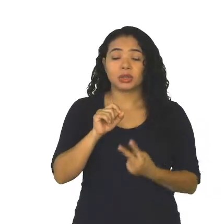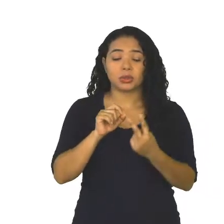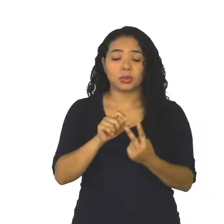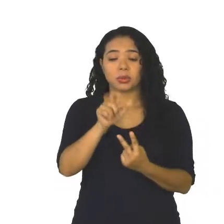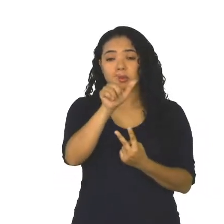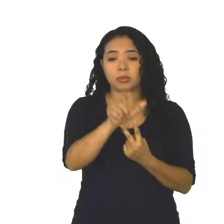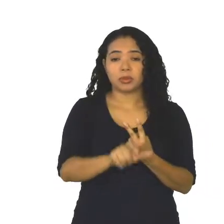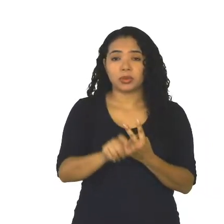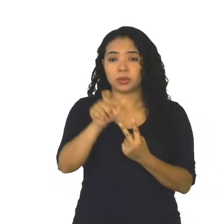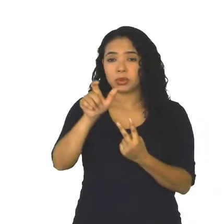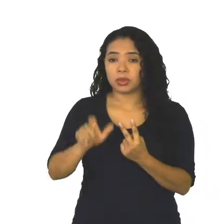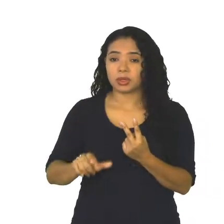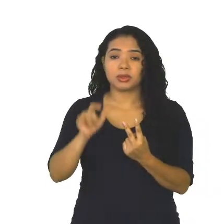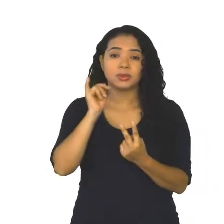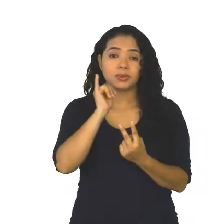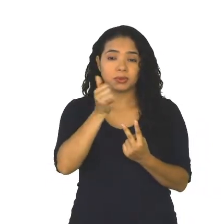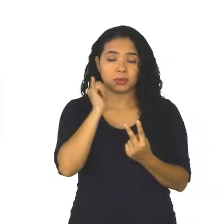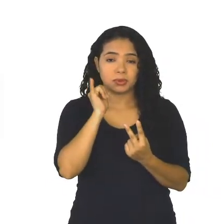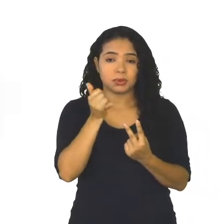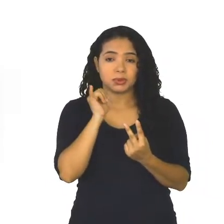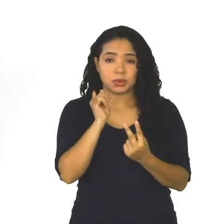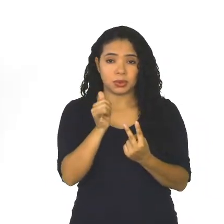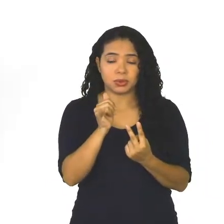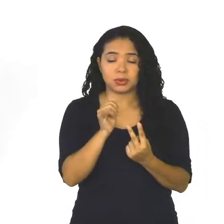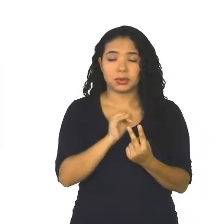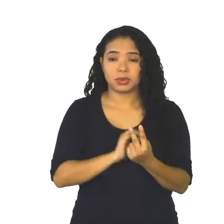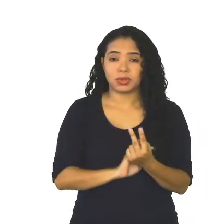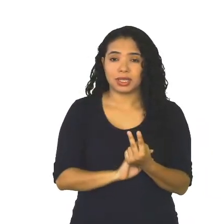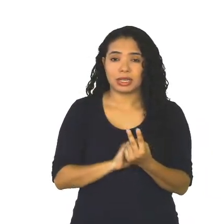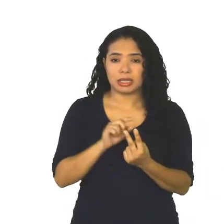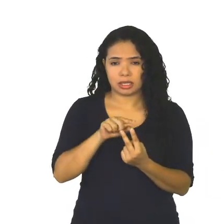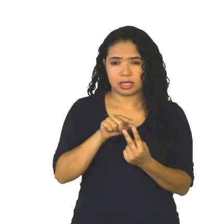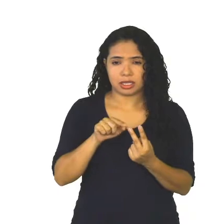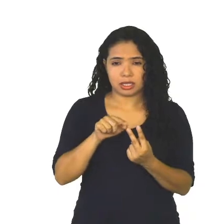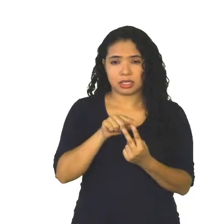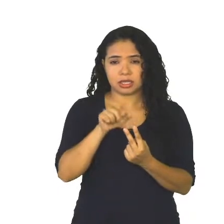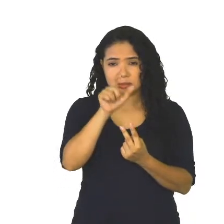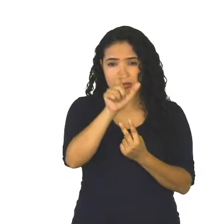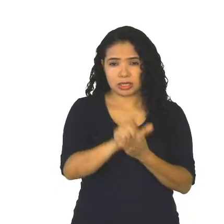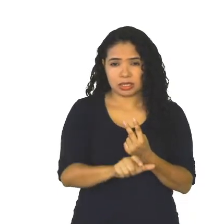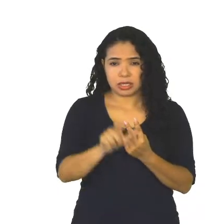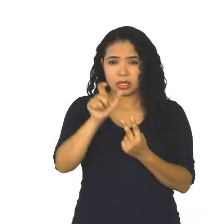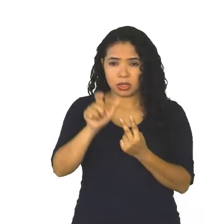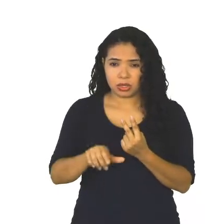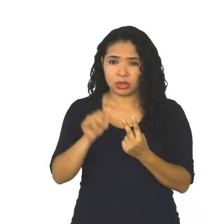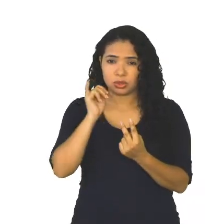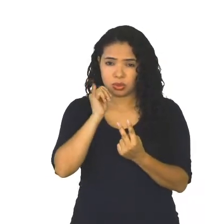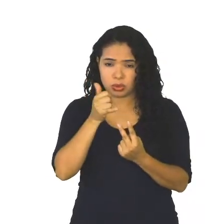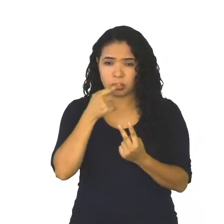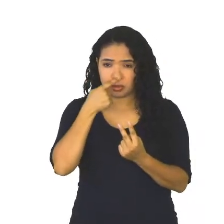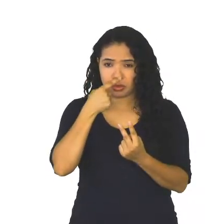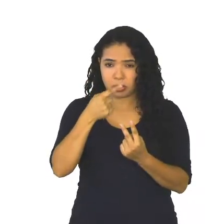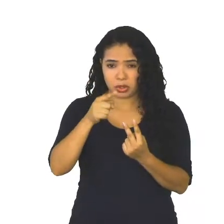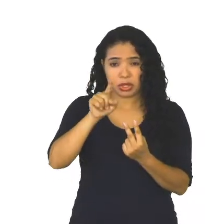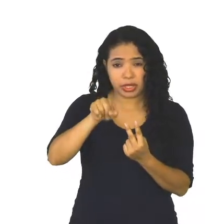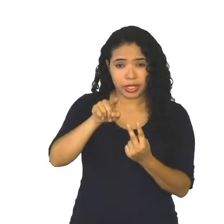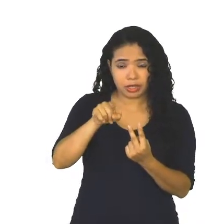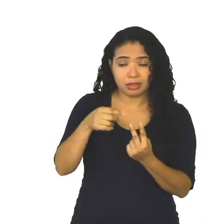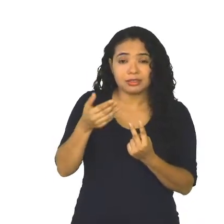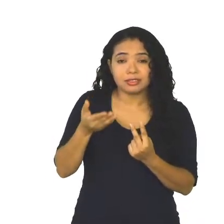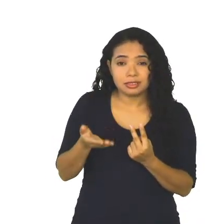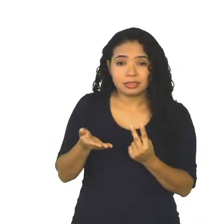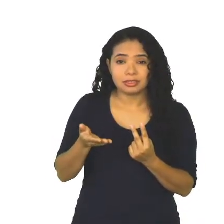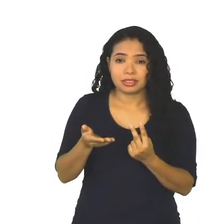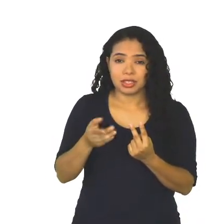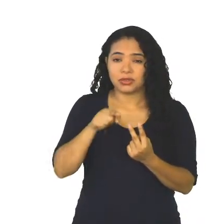personagens do conto que aparecem aí? E elas são realmente personagens do conto do Pinóquio? Então você responde